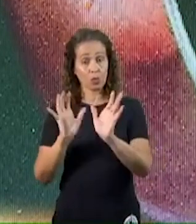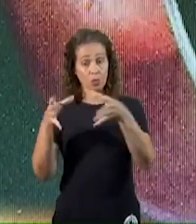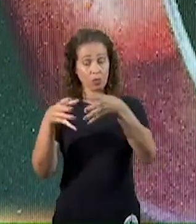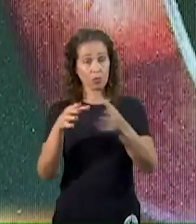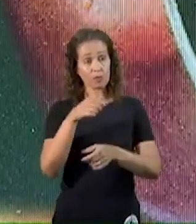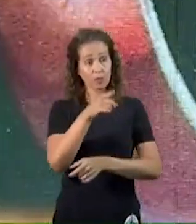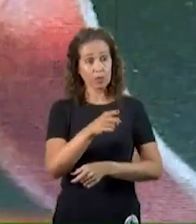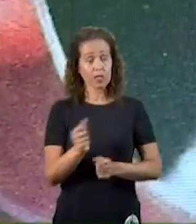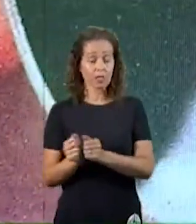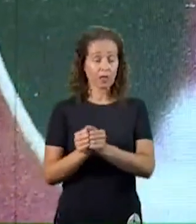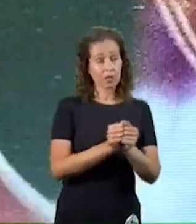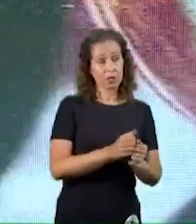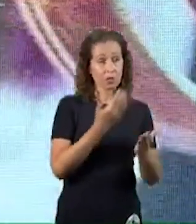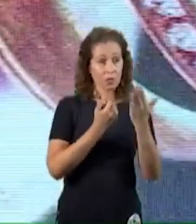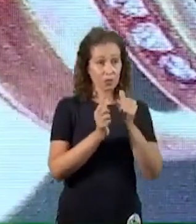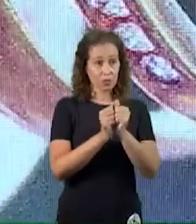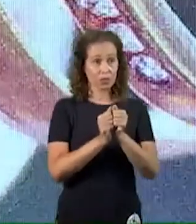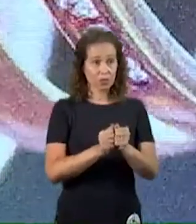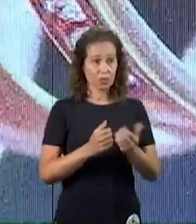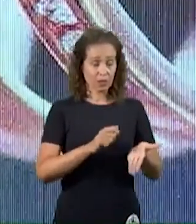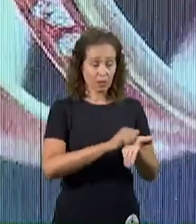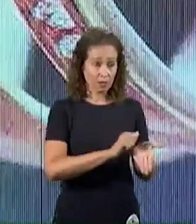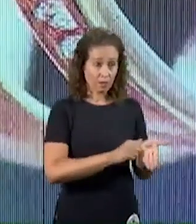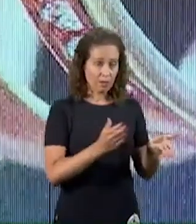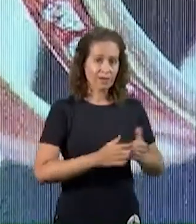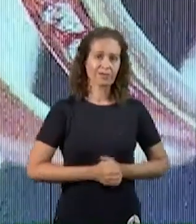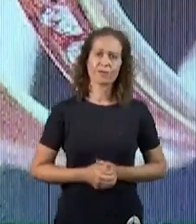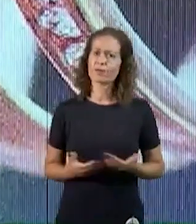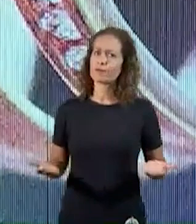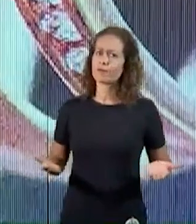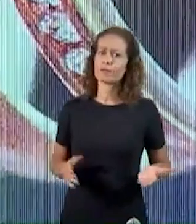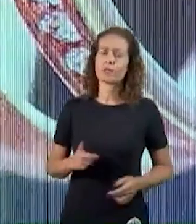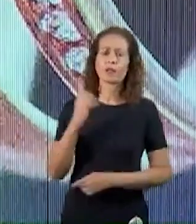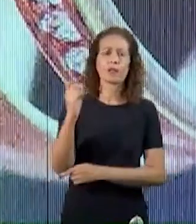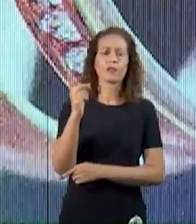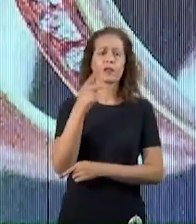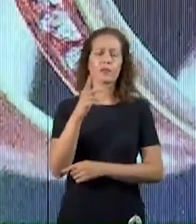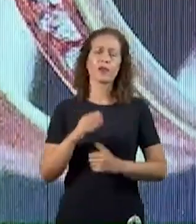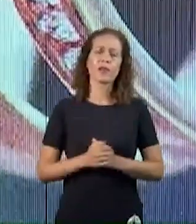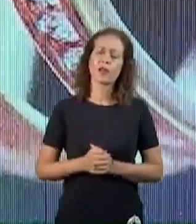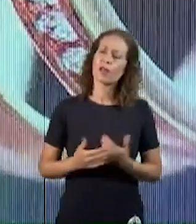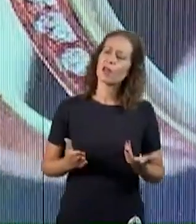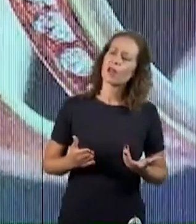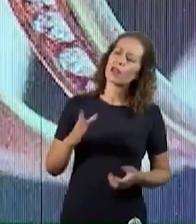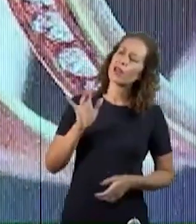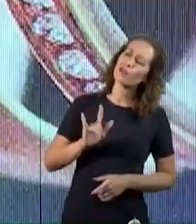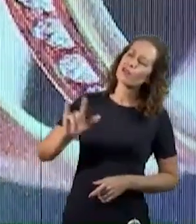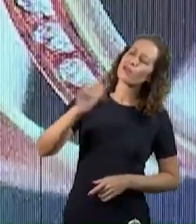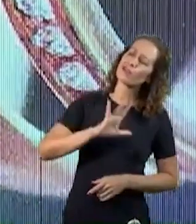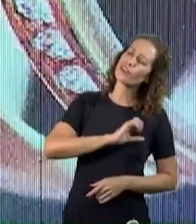você. Gente, não era para Davi falar: filho, ai, eu te amo, papai,